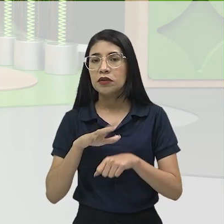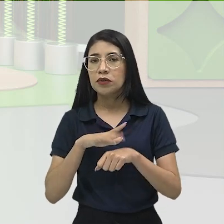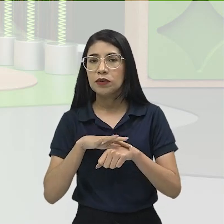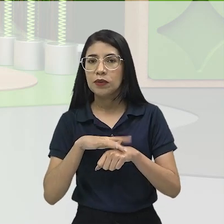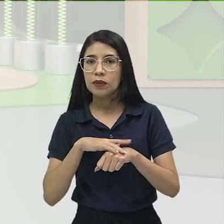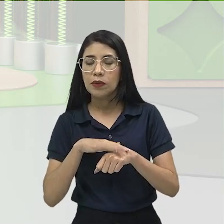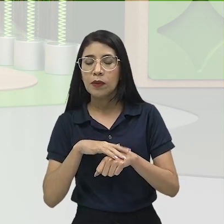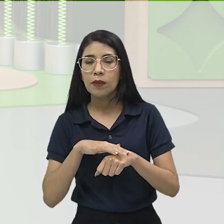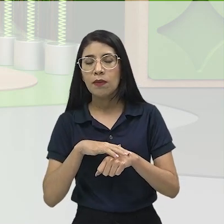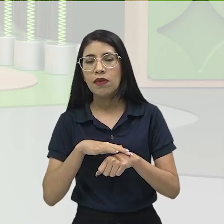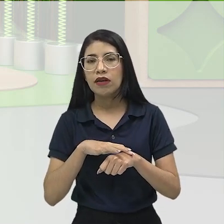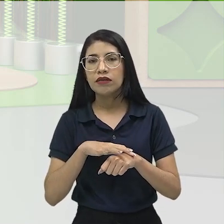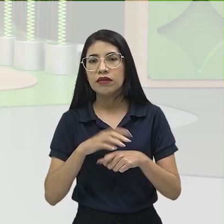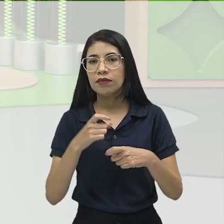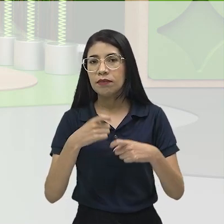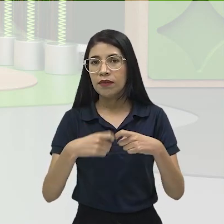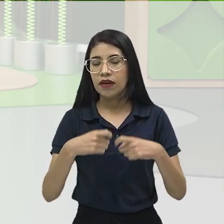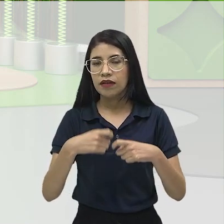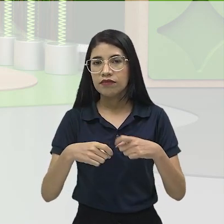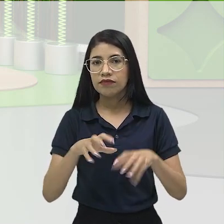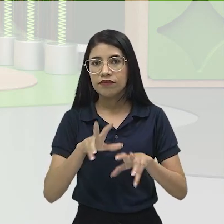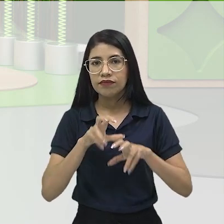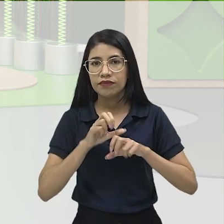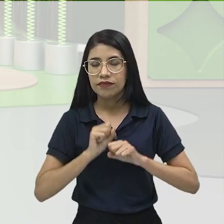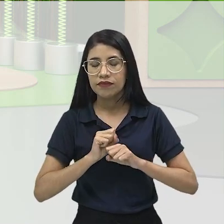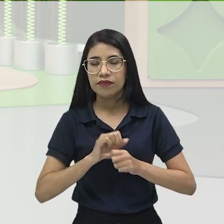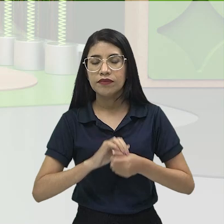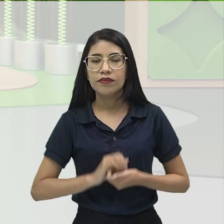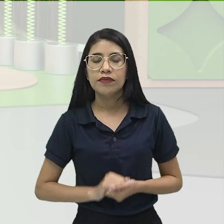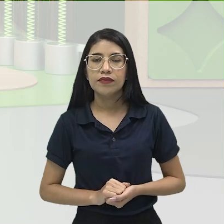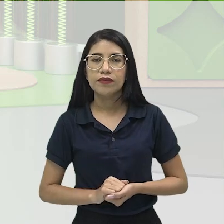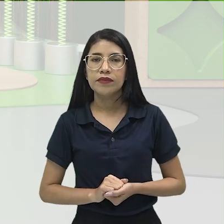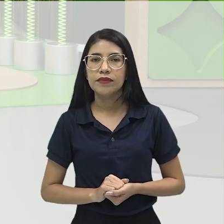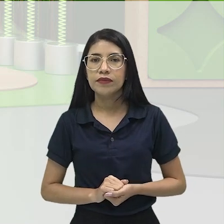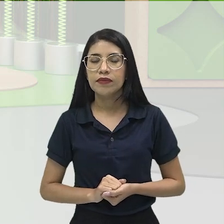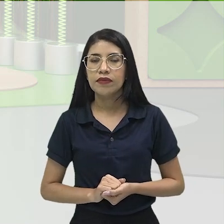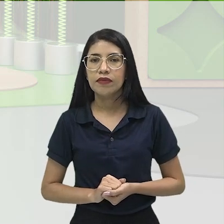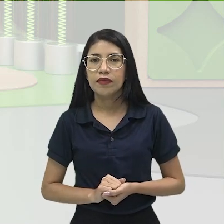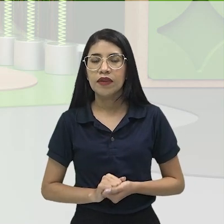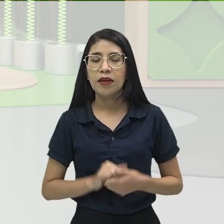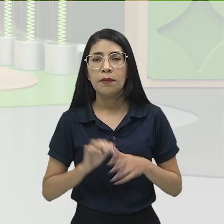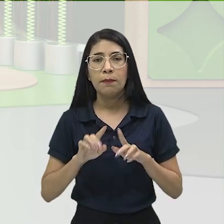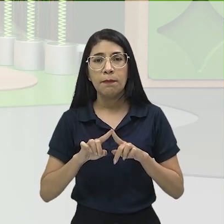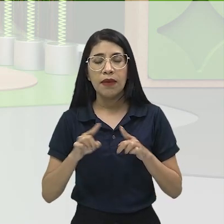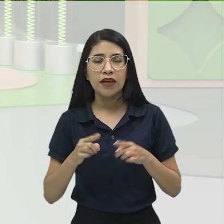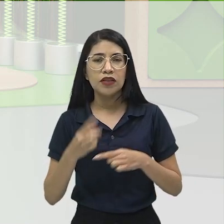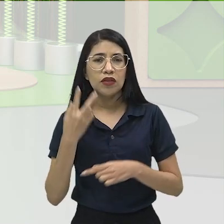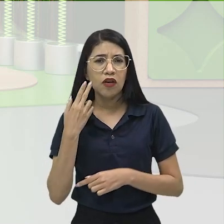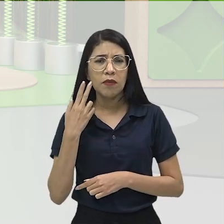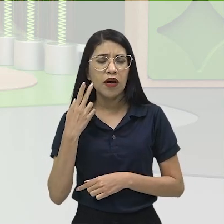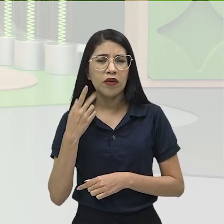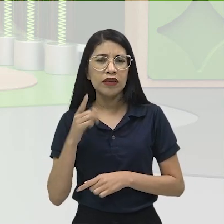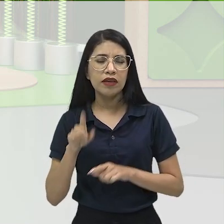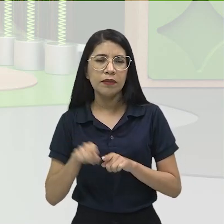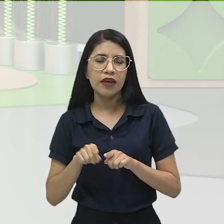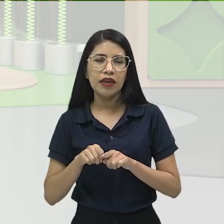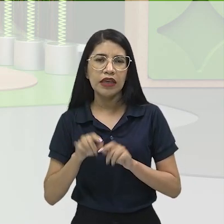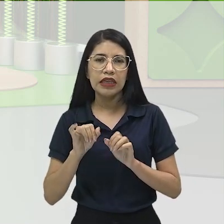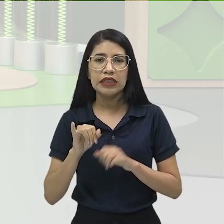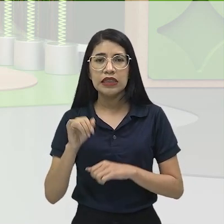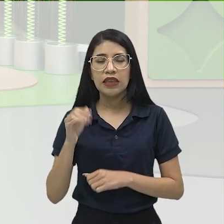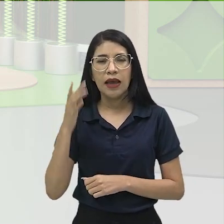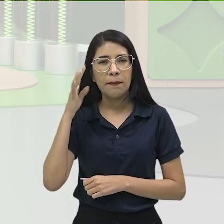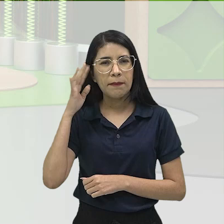não acometido de alguma infecção sexualmente transmissível. O normal é que geralmente ninguém para